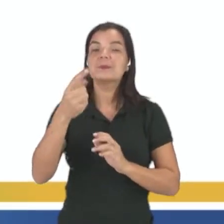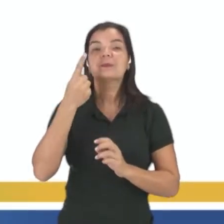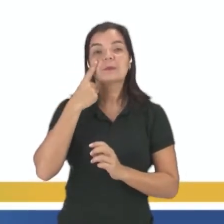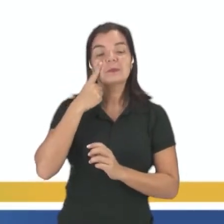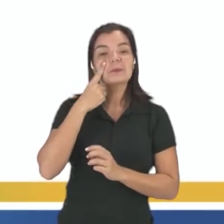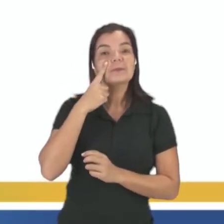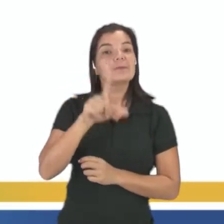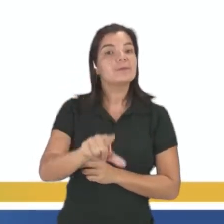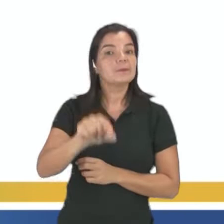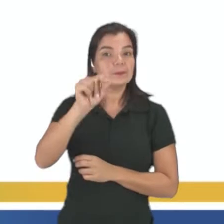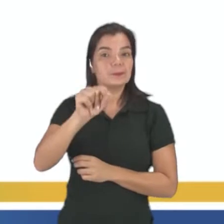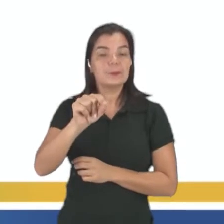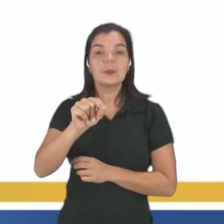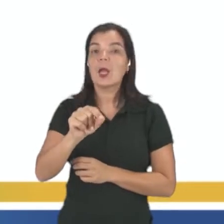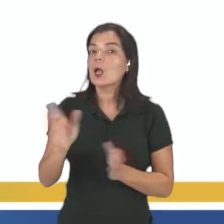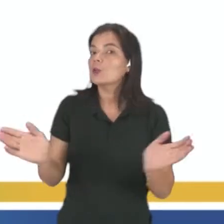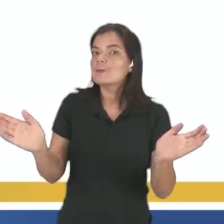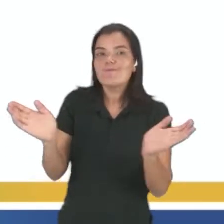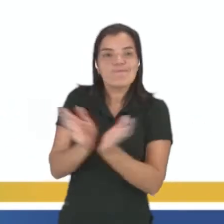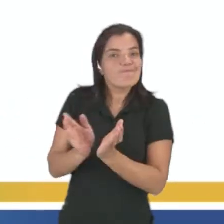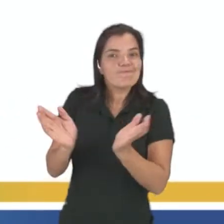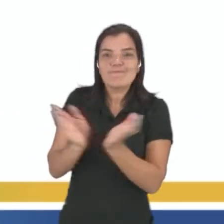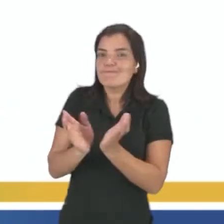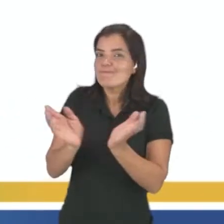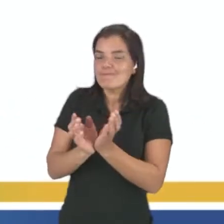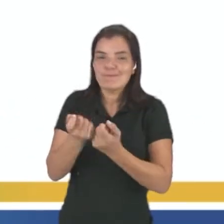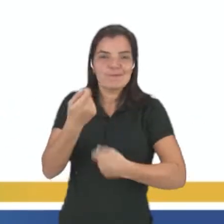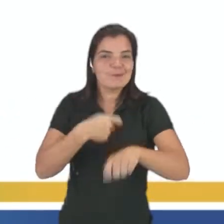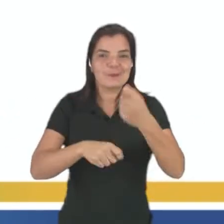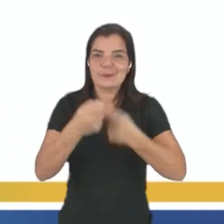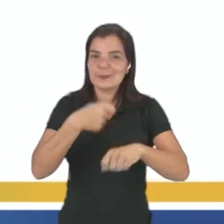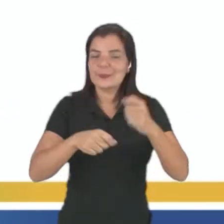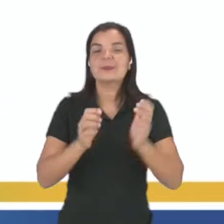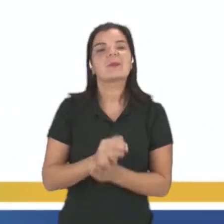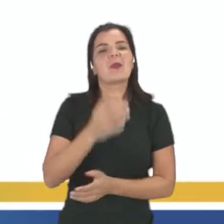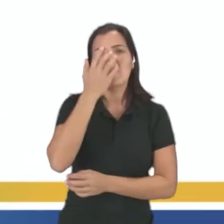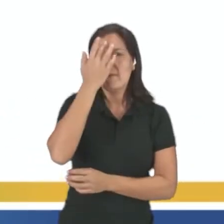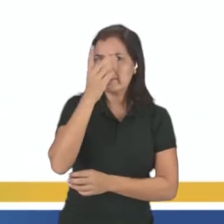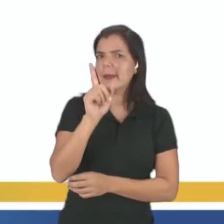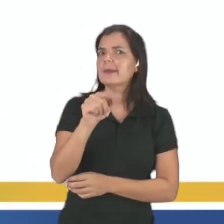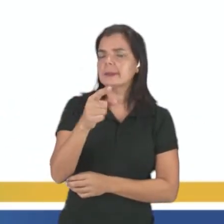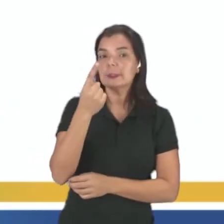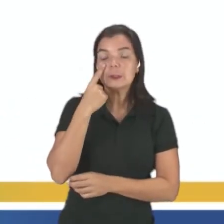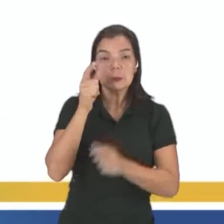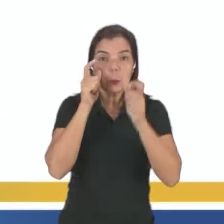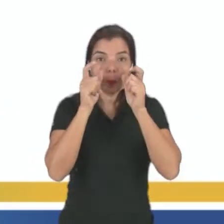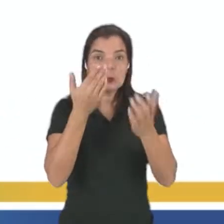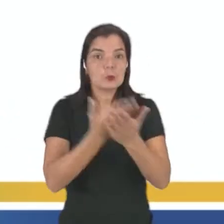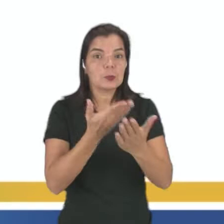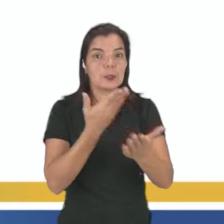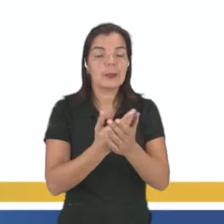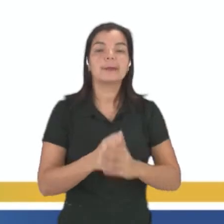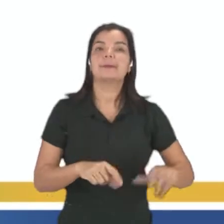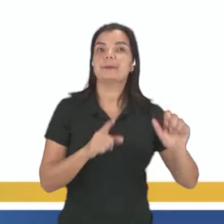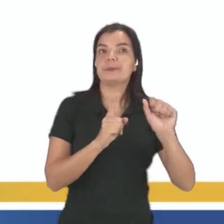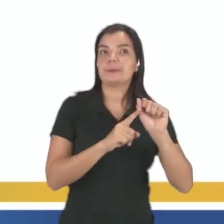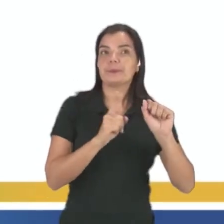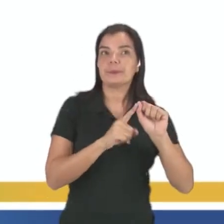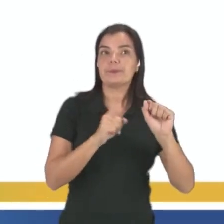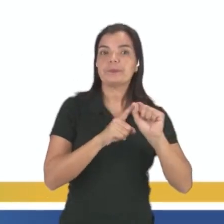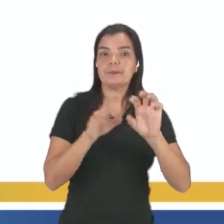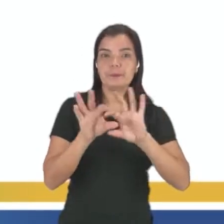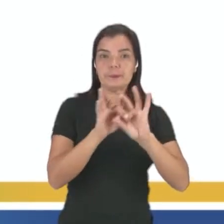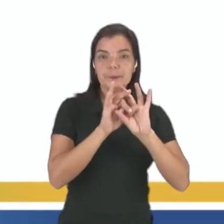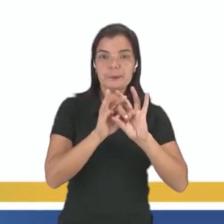abaixo, assinale a alternativa que não indica um bloco econômico. É fácil isso, hein, se você prestar atenção na aula, tá? Letra A,